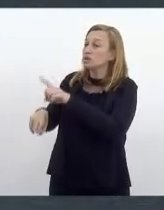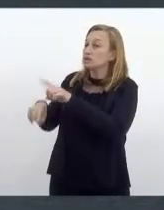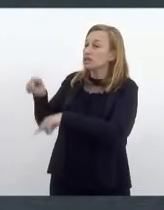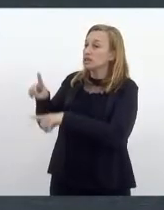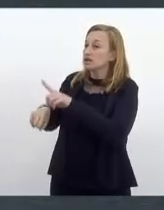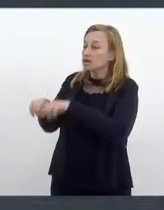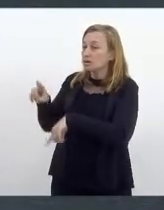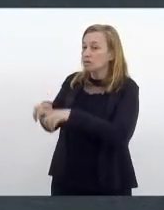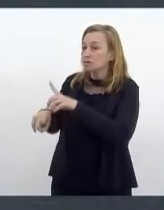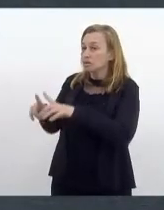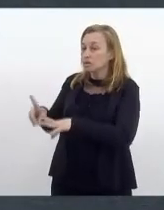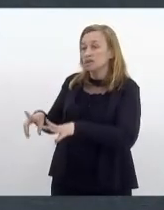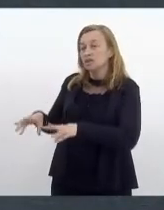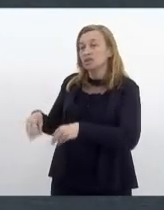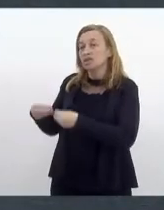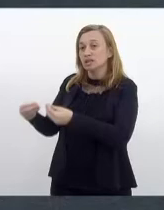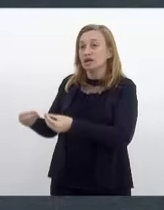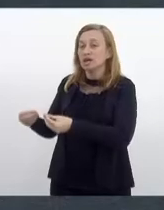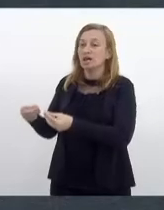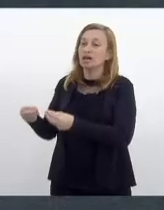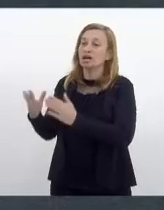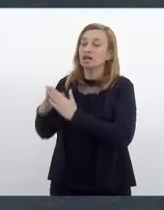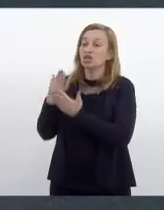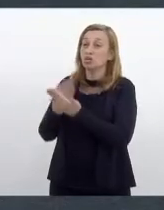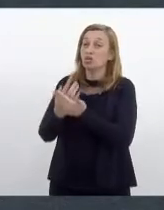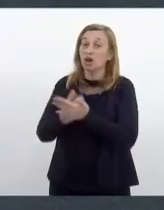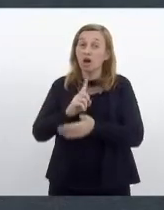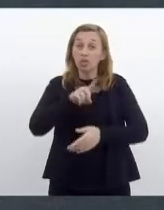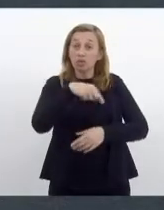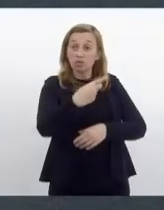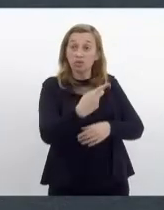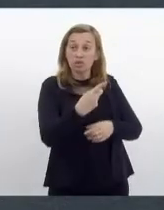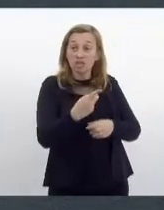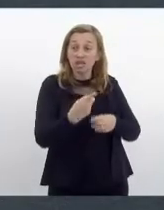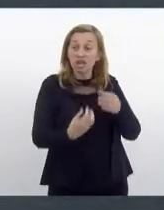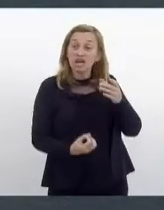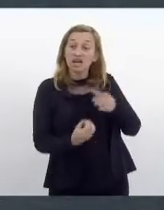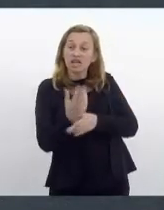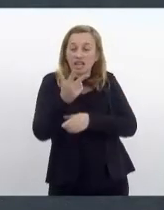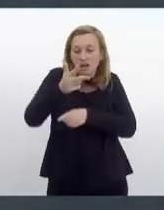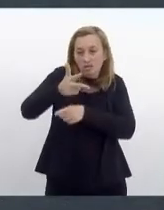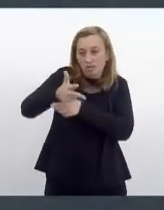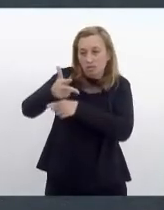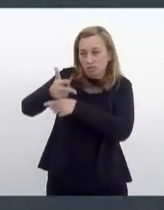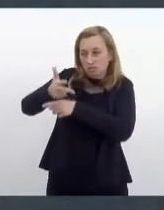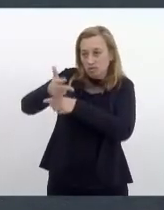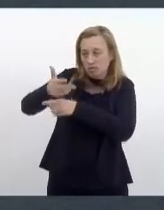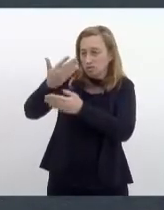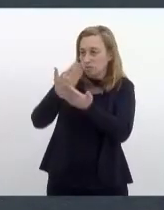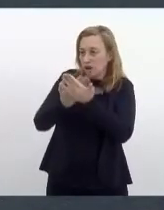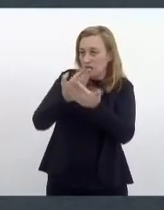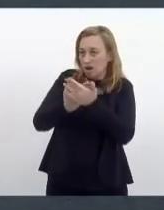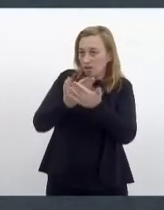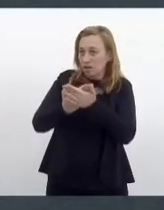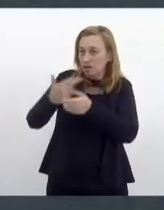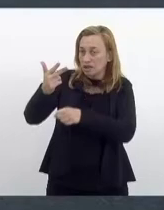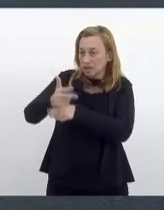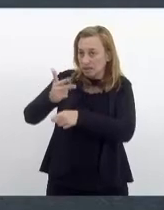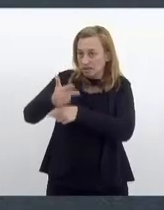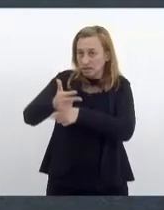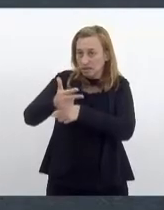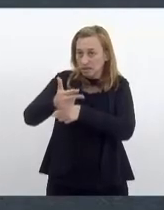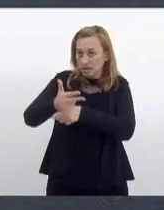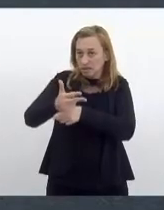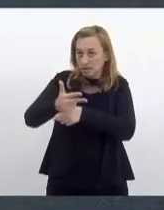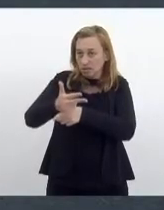escola. Uma coisa é ele dar a aula, a outra coisa é ele produzir um material didático. A aula gravada,